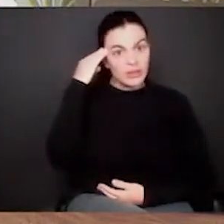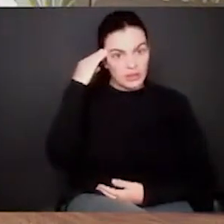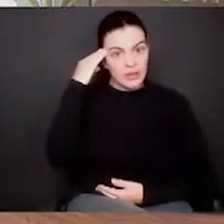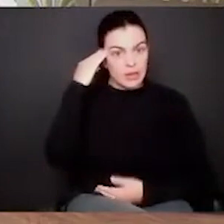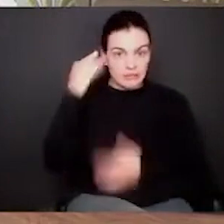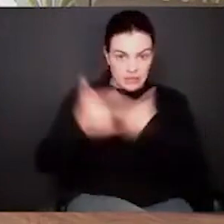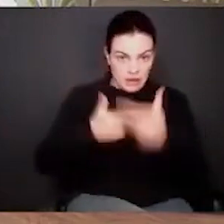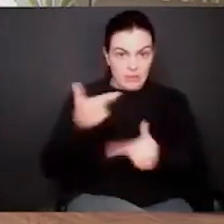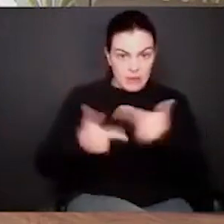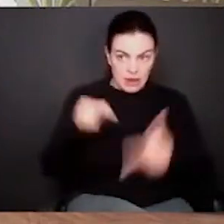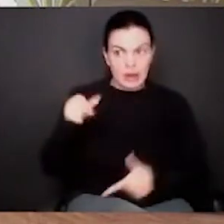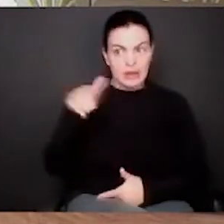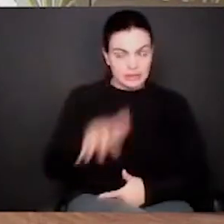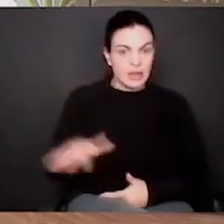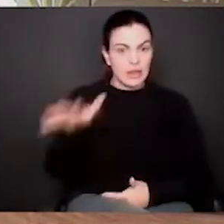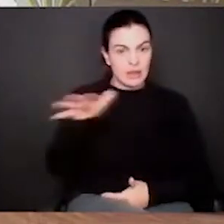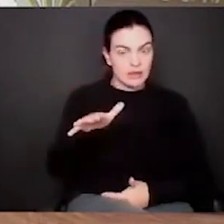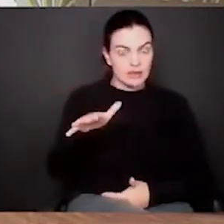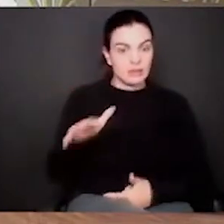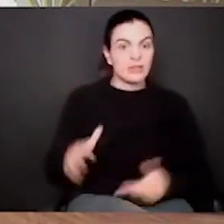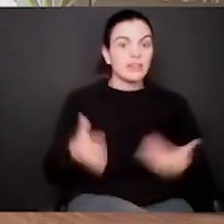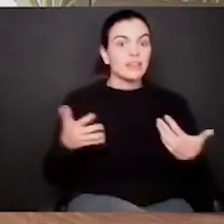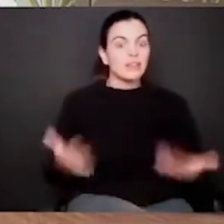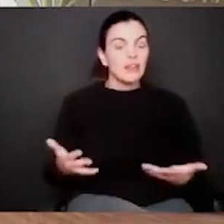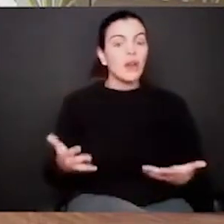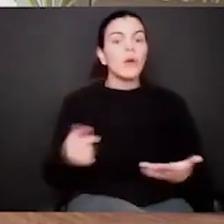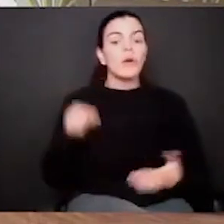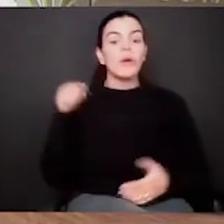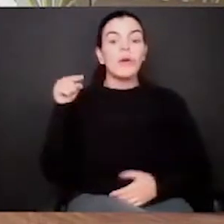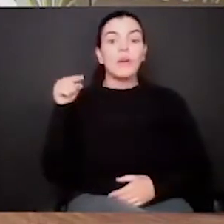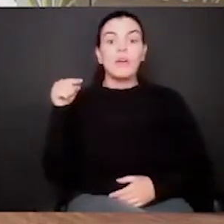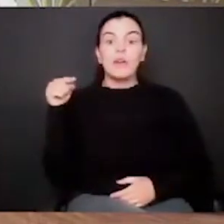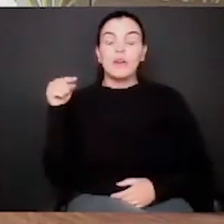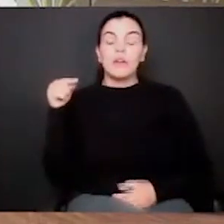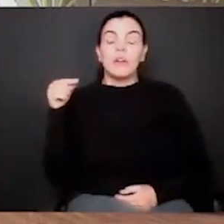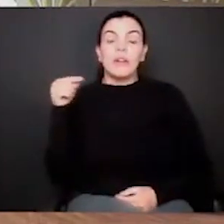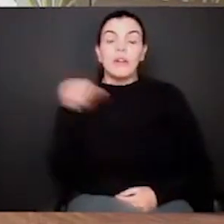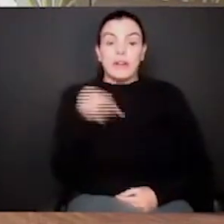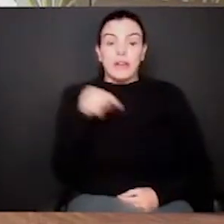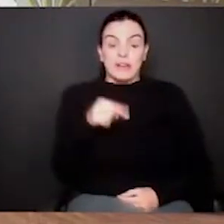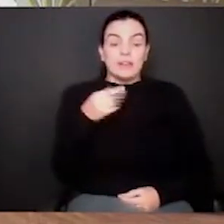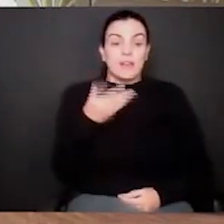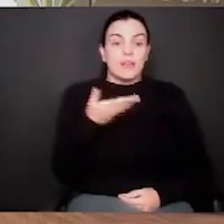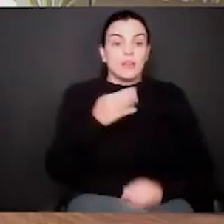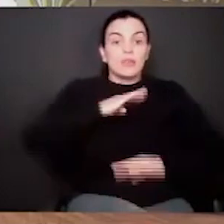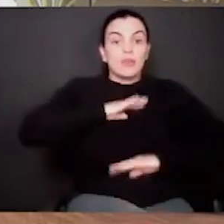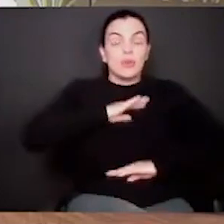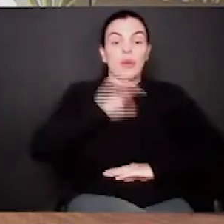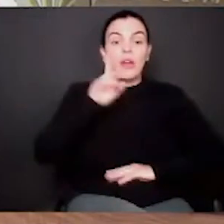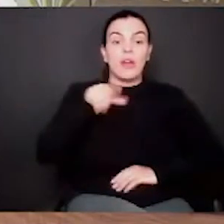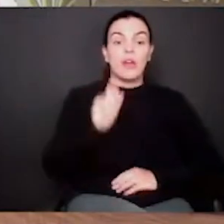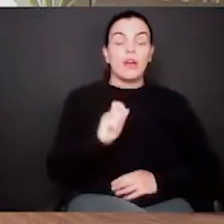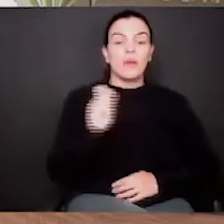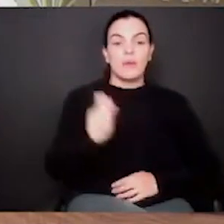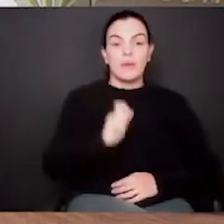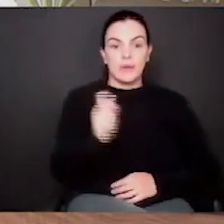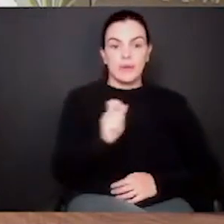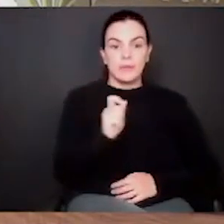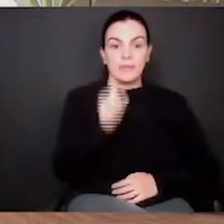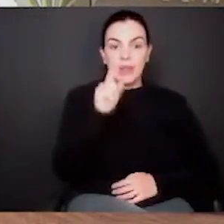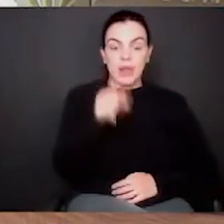Então, trata-se aqui, senhor presidente, senhores vereadores, de um plano apresentado, um plano